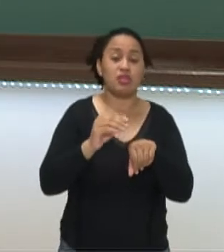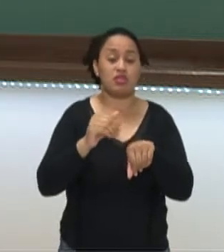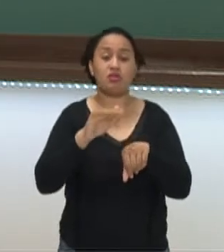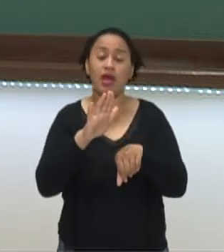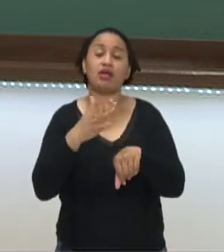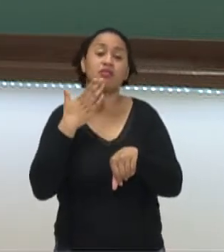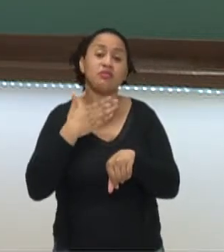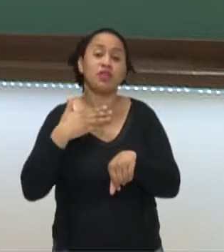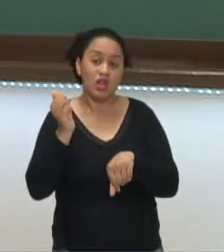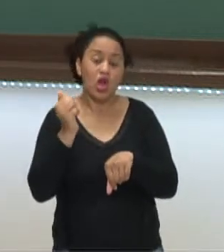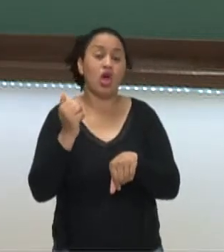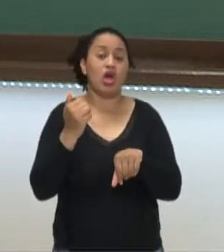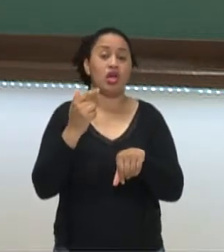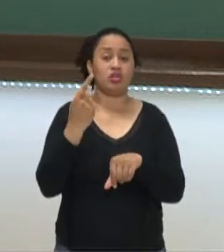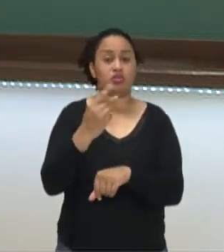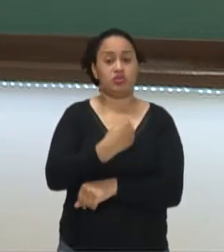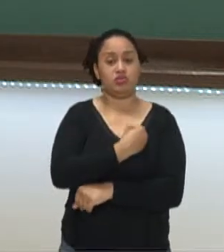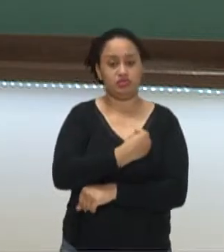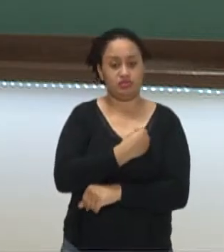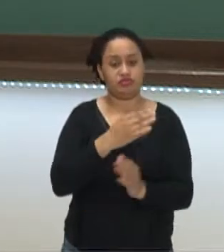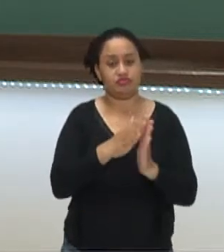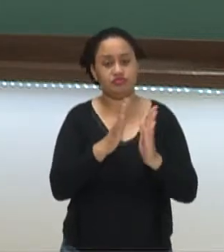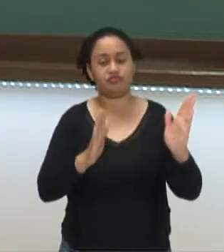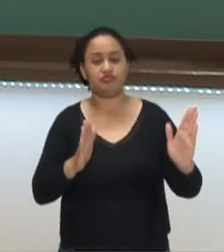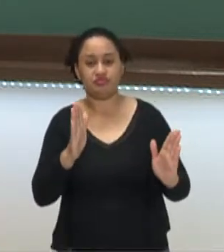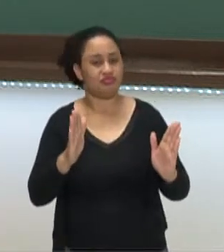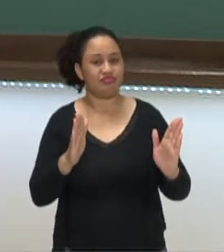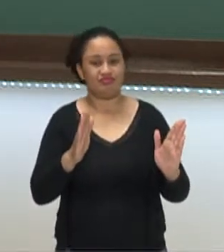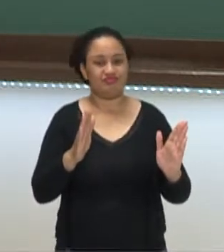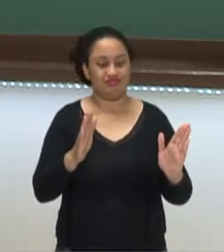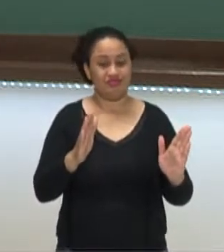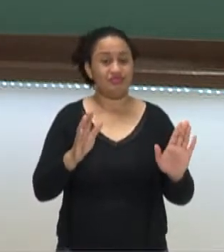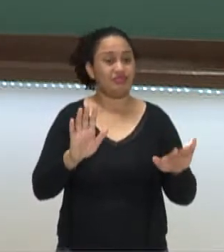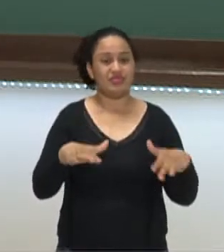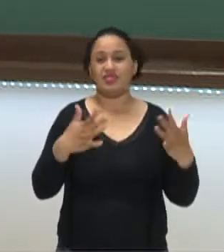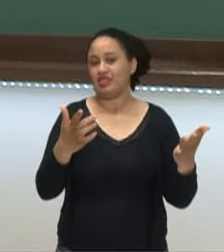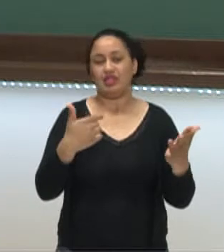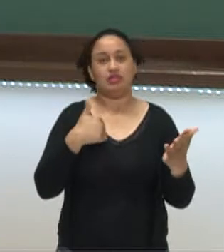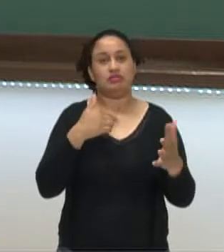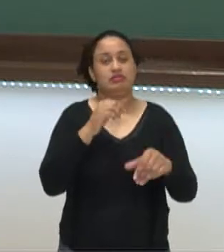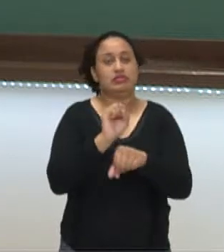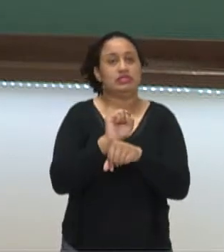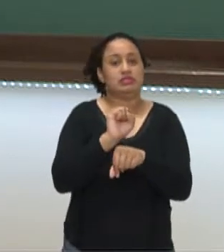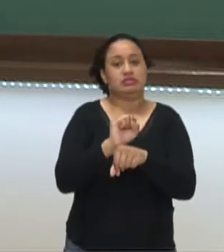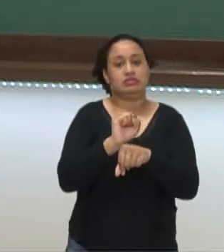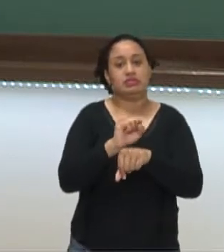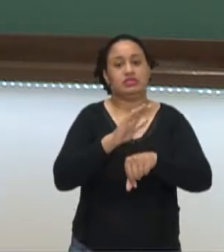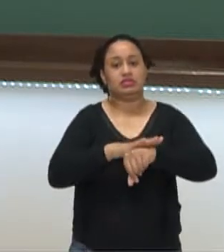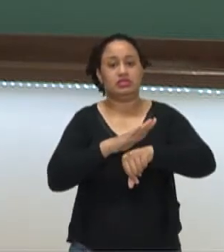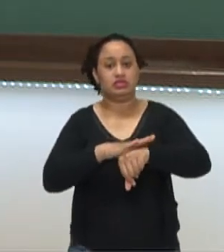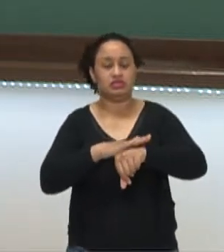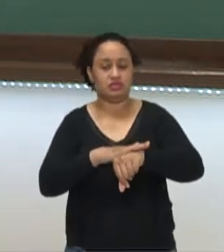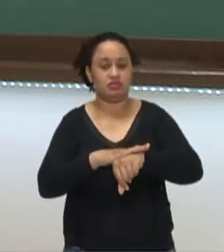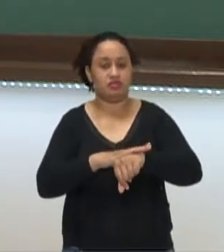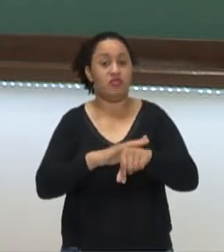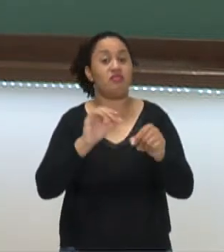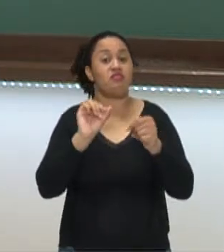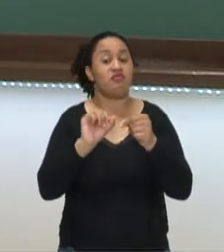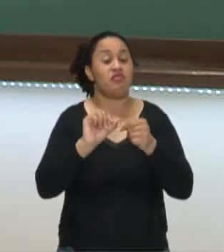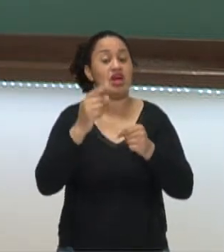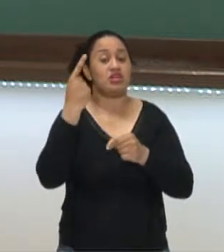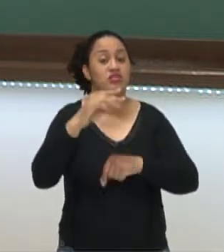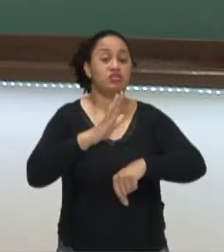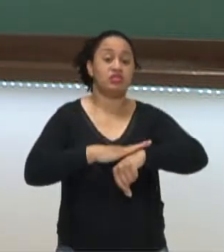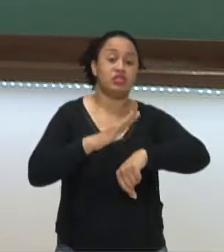melhorar ainda mais a sua vida. Tempo, ele não espera. Então, não fique esperando o tempo. Faça o seu